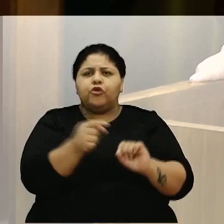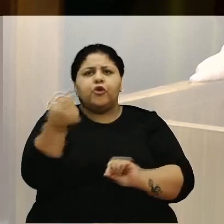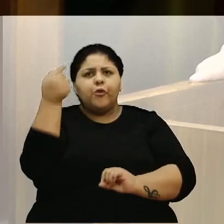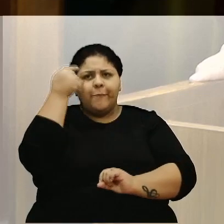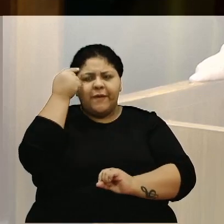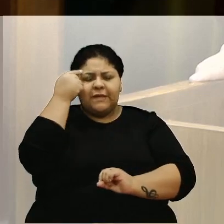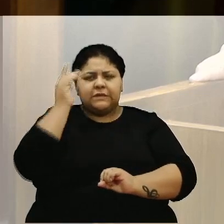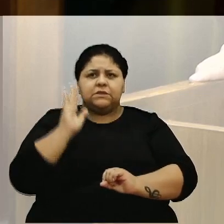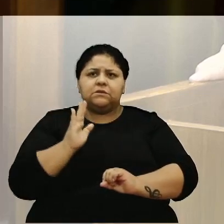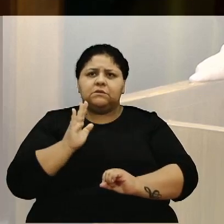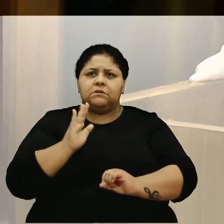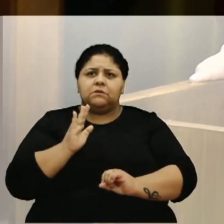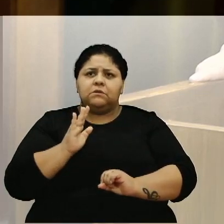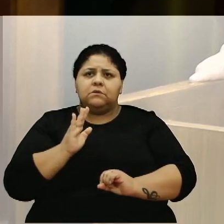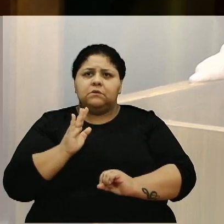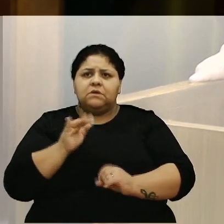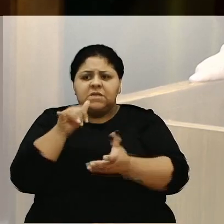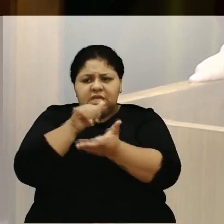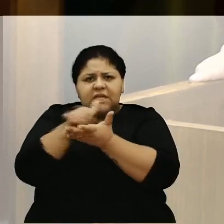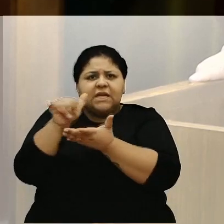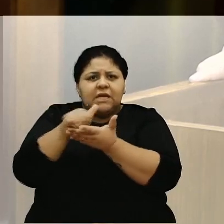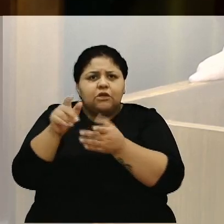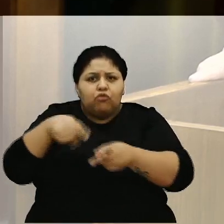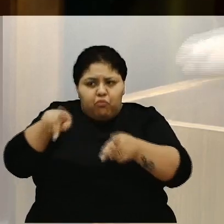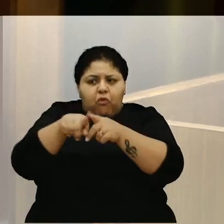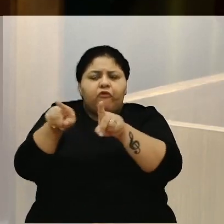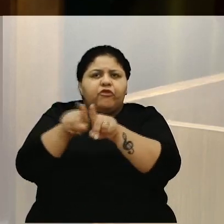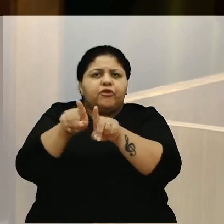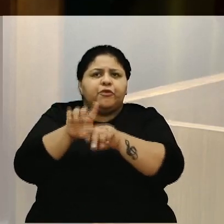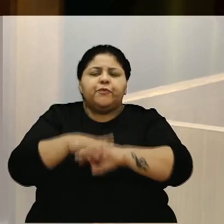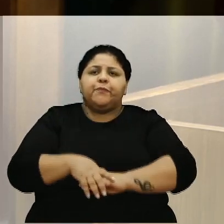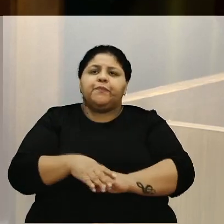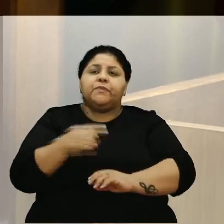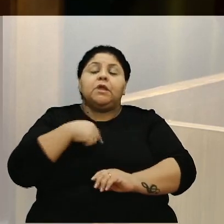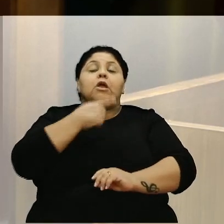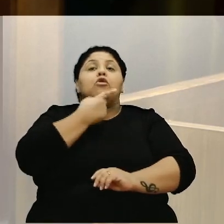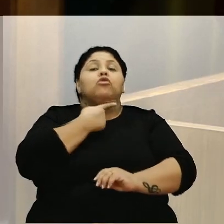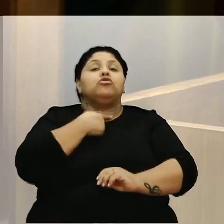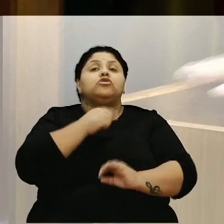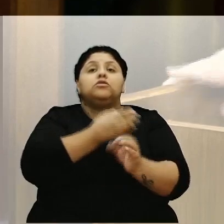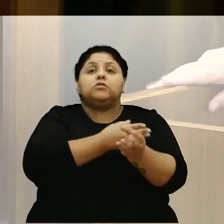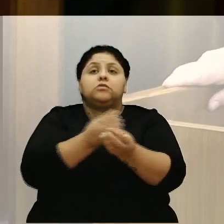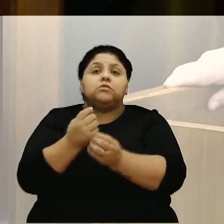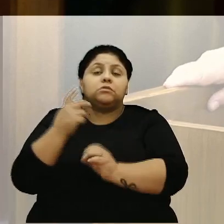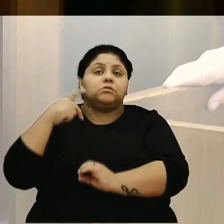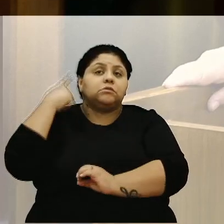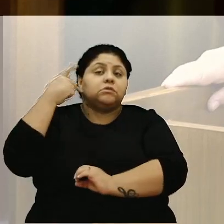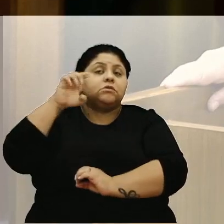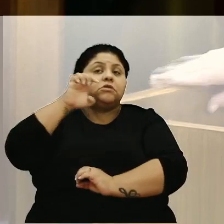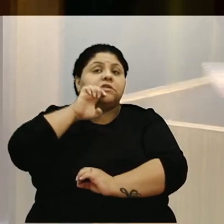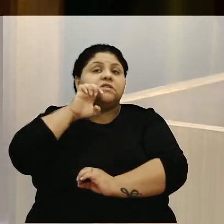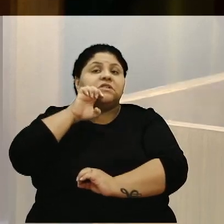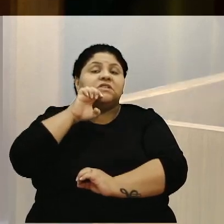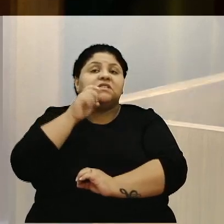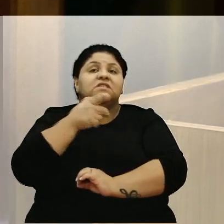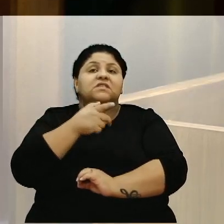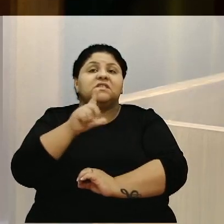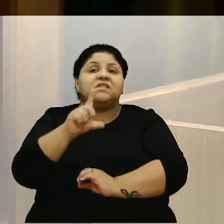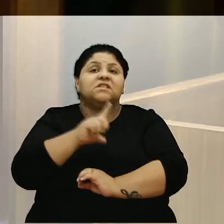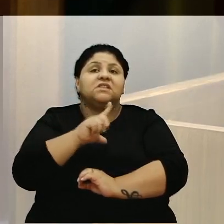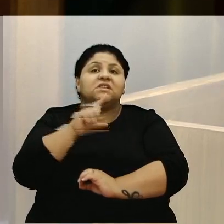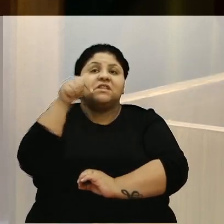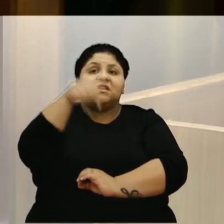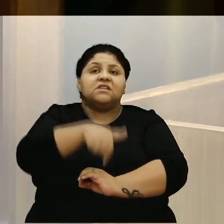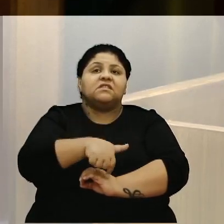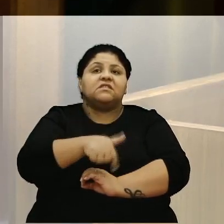daquilo que eles mesmos enganam o povo. Eu gostei muito, vereadora Estela, quando a senhora disse que temos que aqui